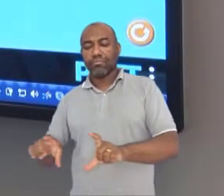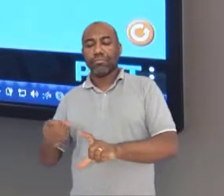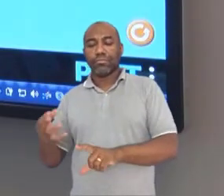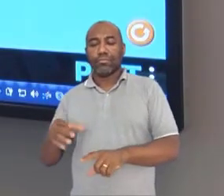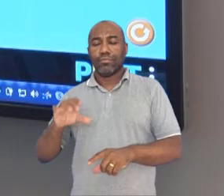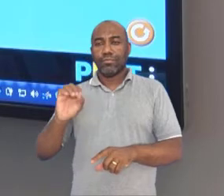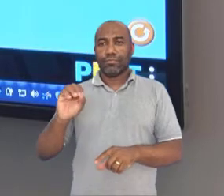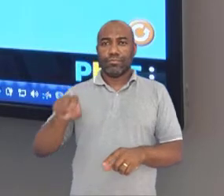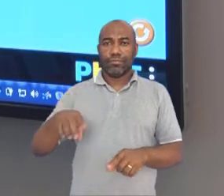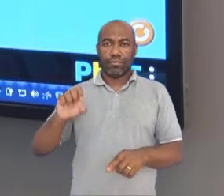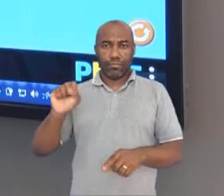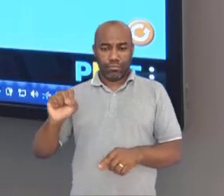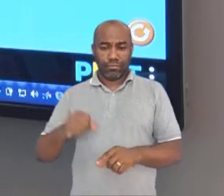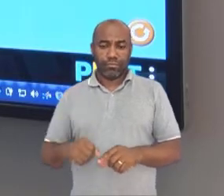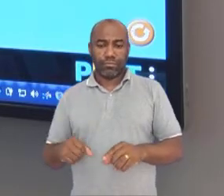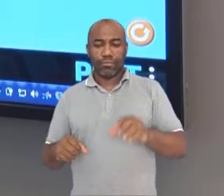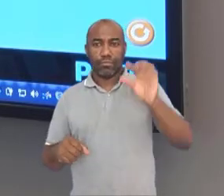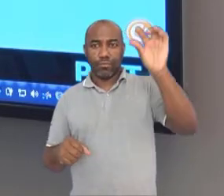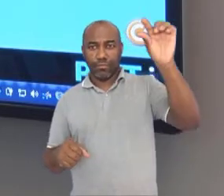ampere,